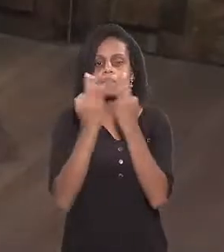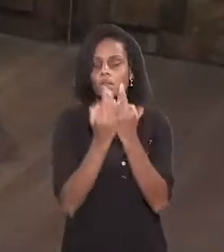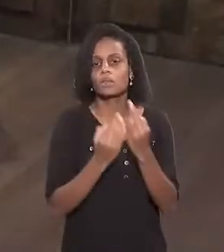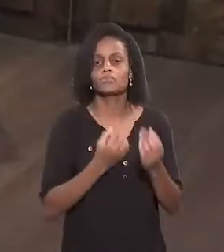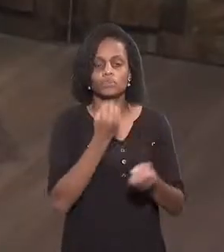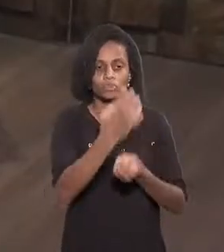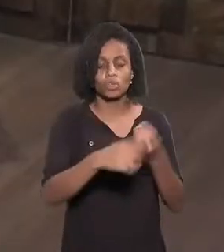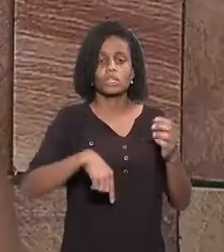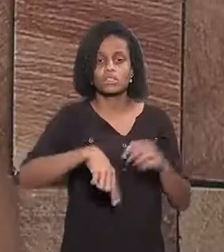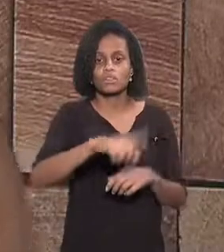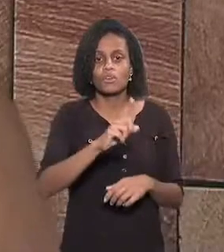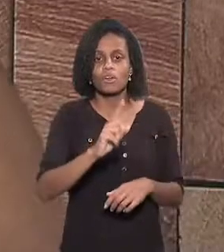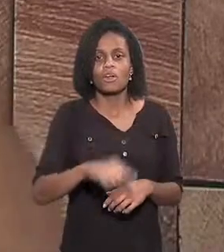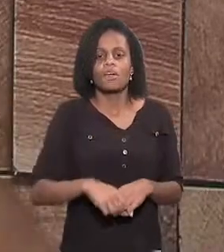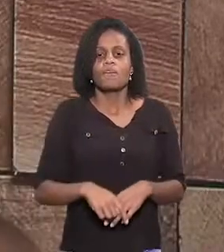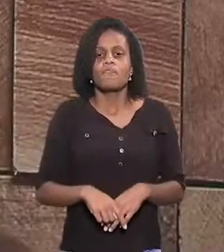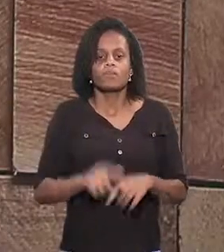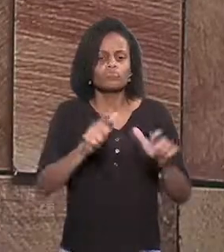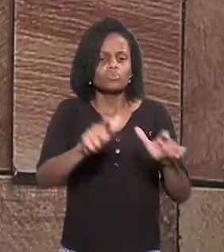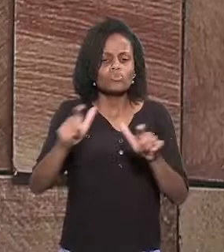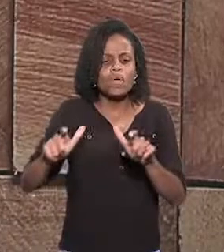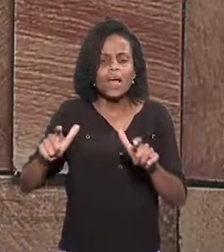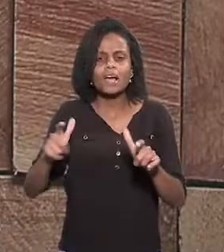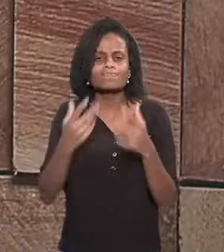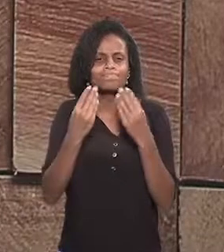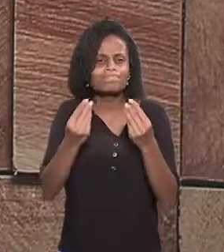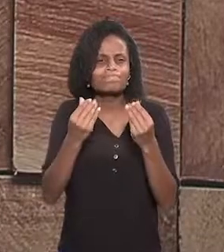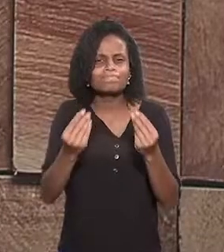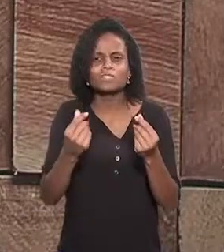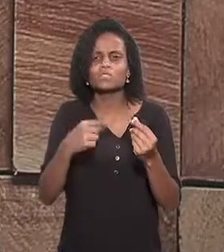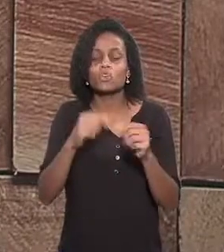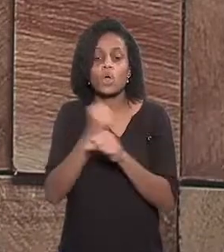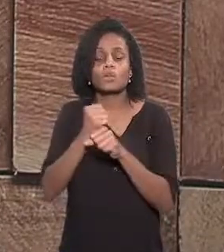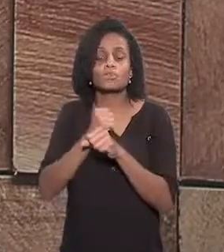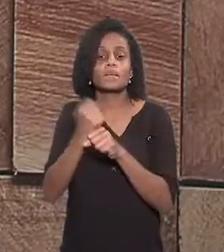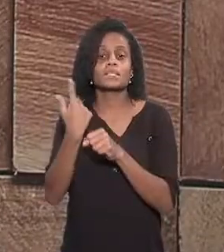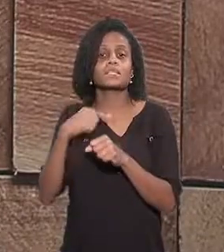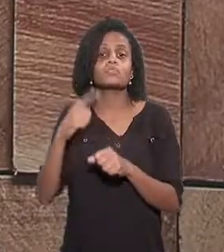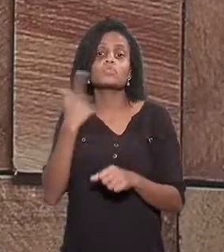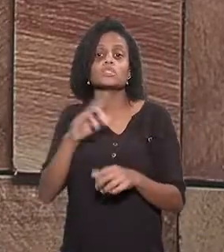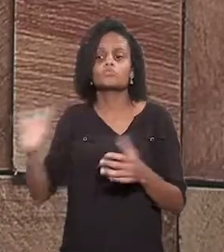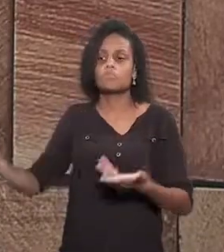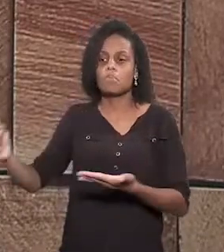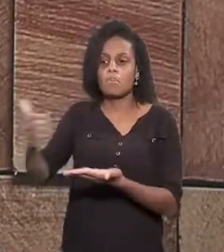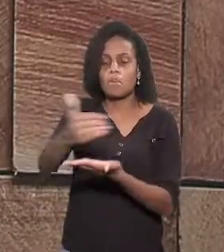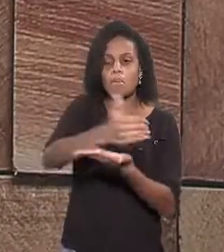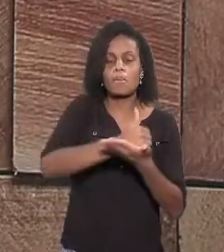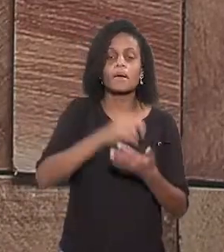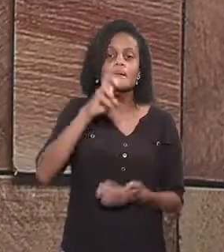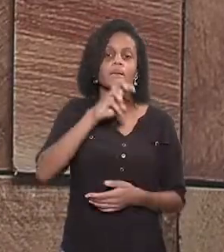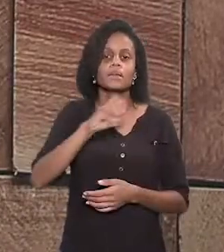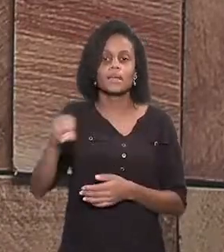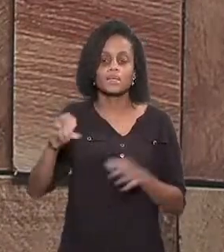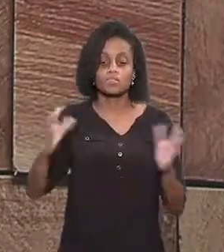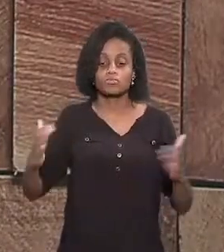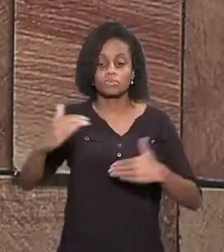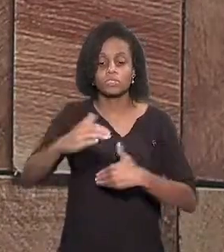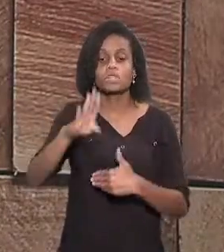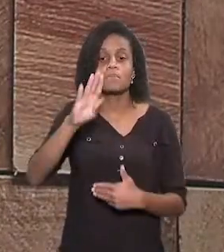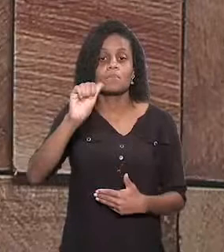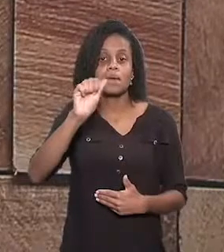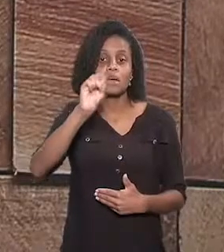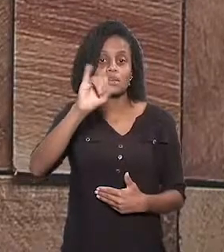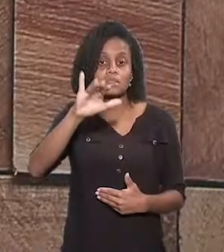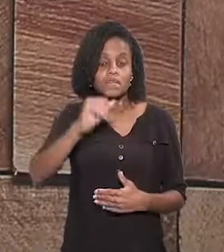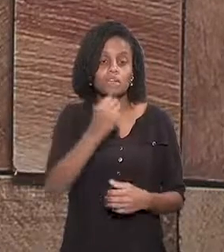para família. Então, assim, a gente vai nos lugares mais vulneráveis. Ano passado a gente conseguiu arrecadar 500 cestas básicas e